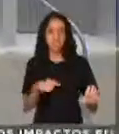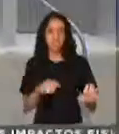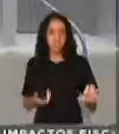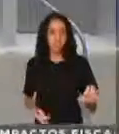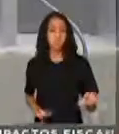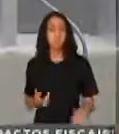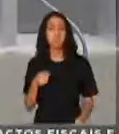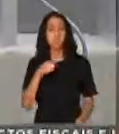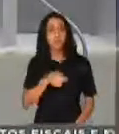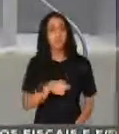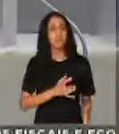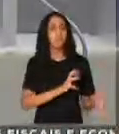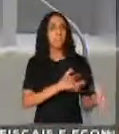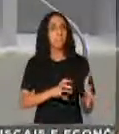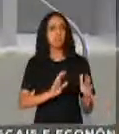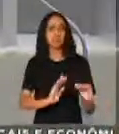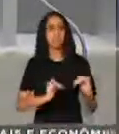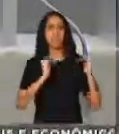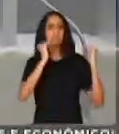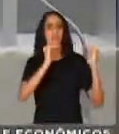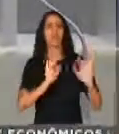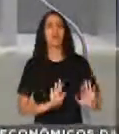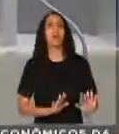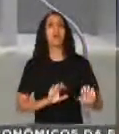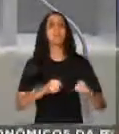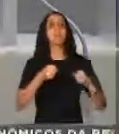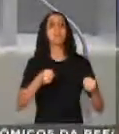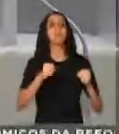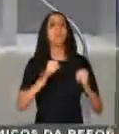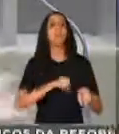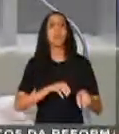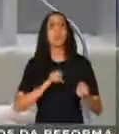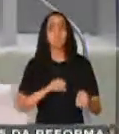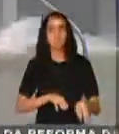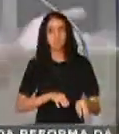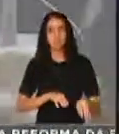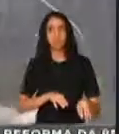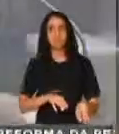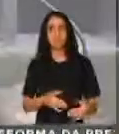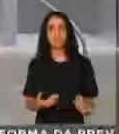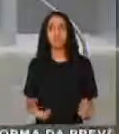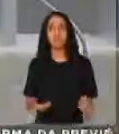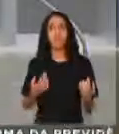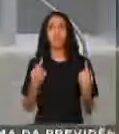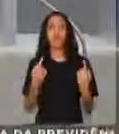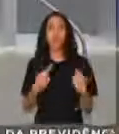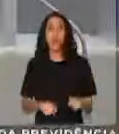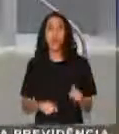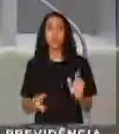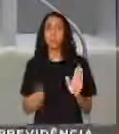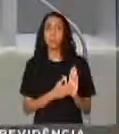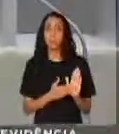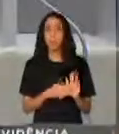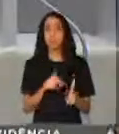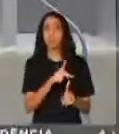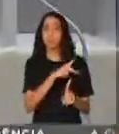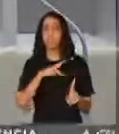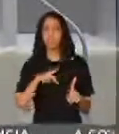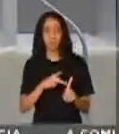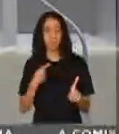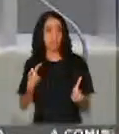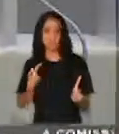ato suprapartidário foi em defesa da educação, contra a reforma da Previdência,